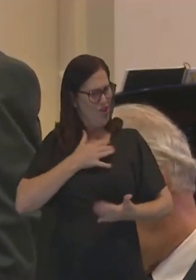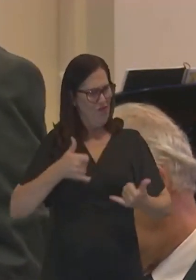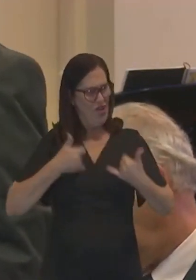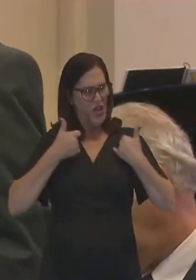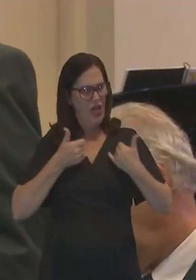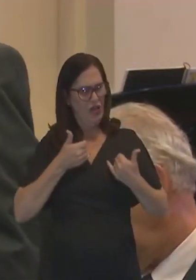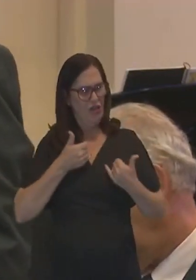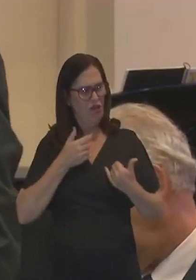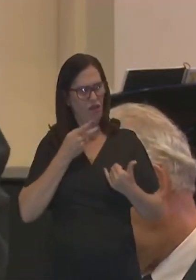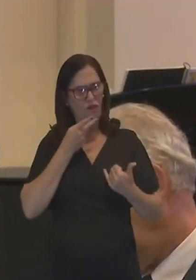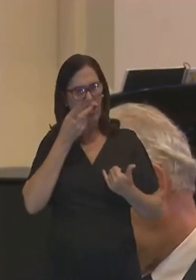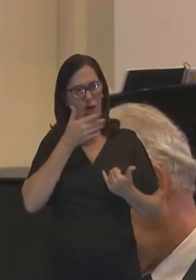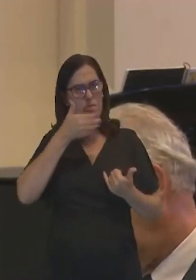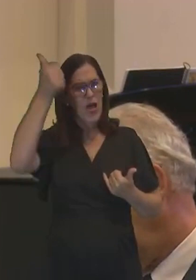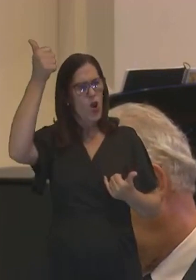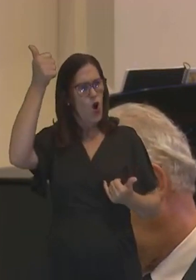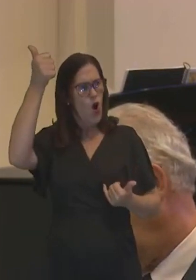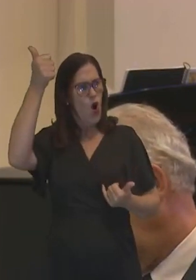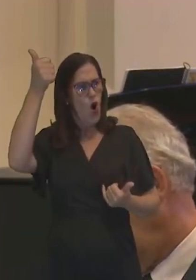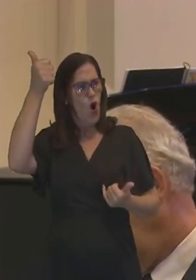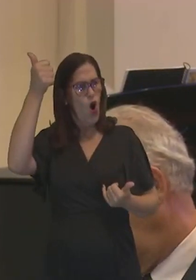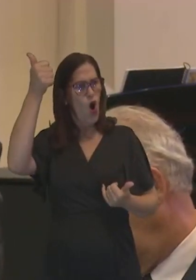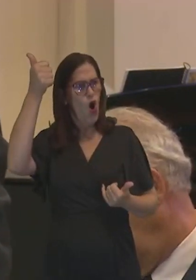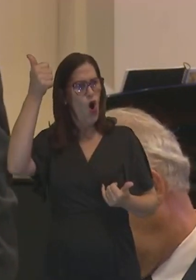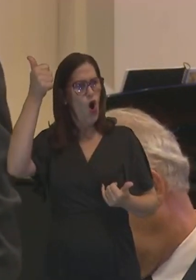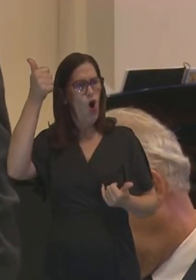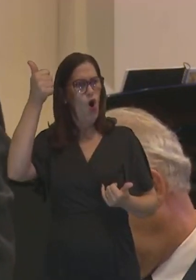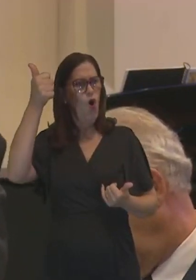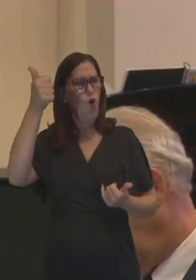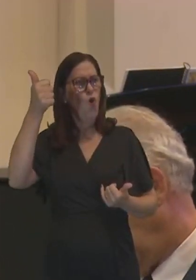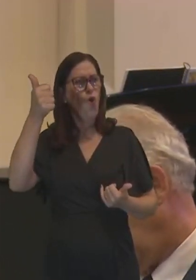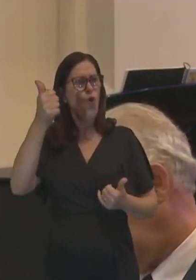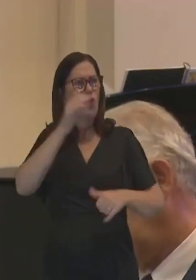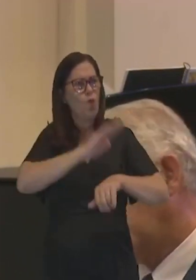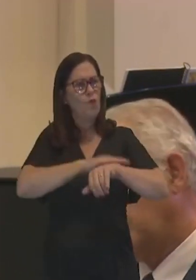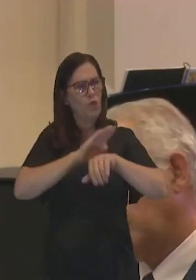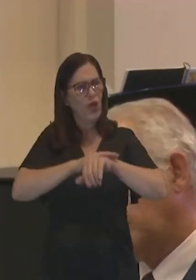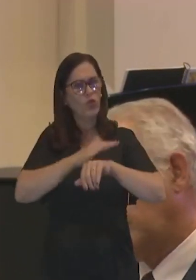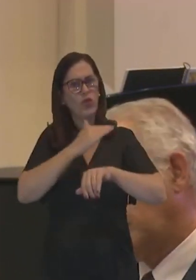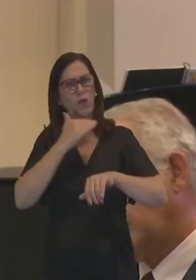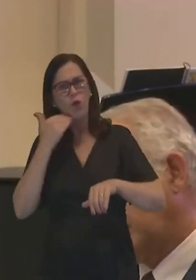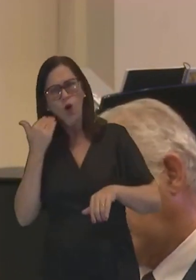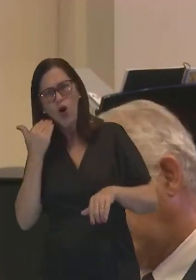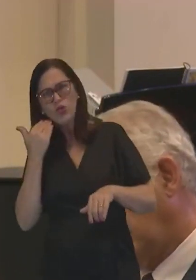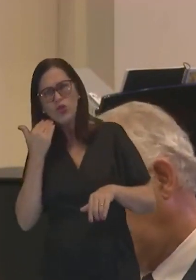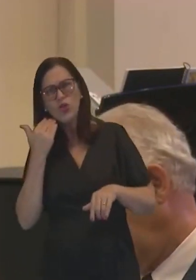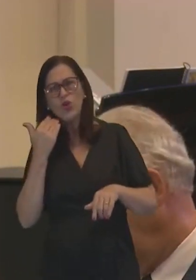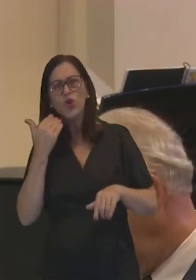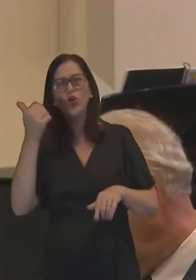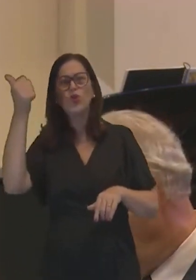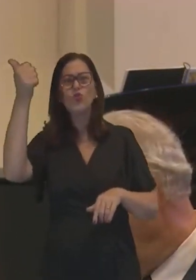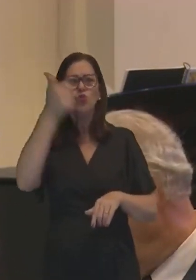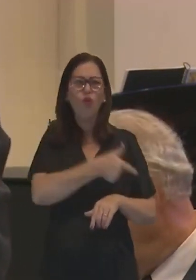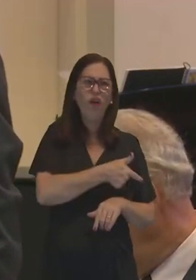melhor ter o coração no luto, isso é a maturidade. O que ele está dizendo com isso, meus amados? O que ele está dizendo com isso é que nós precisamos